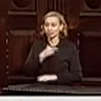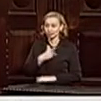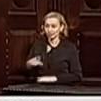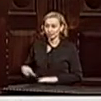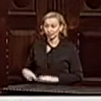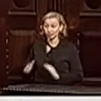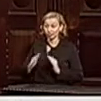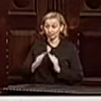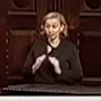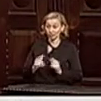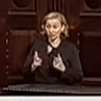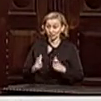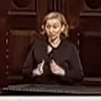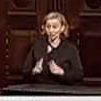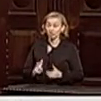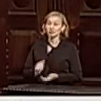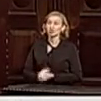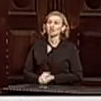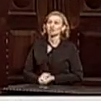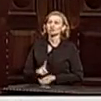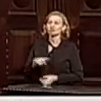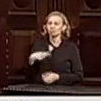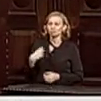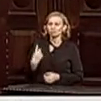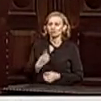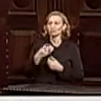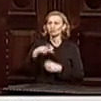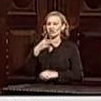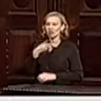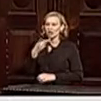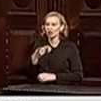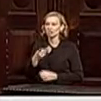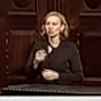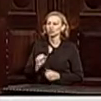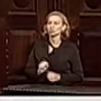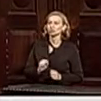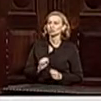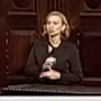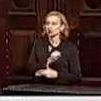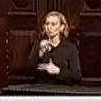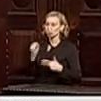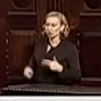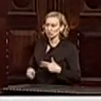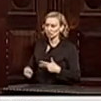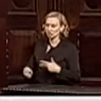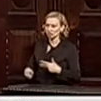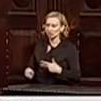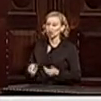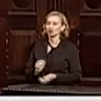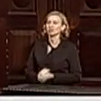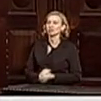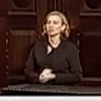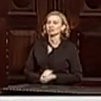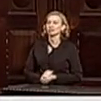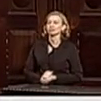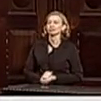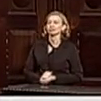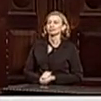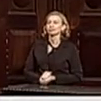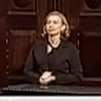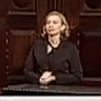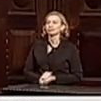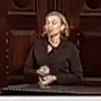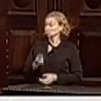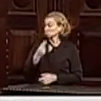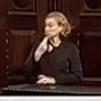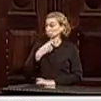falando aqui da autonomia do Poder Legislativo, de nossas prerrogativas e de cumprimento de decisões judiciais.